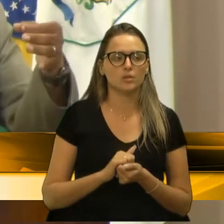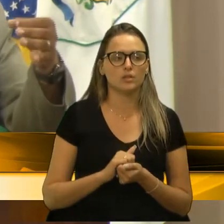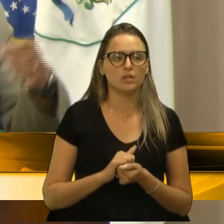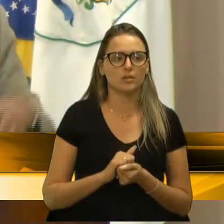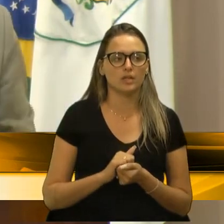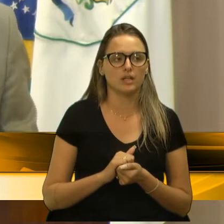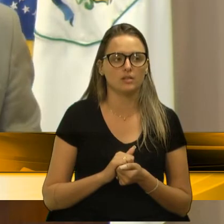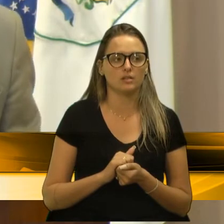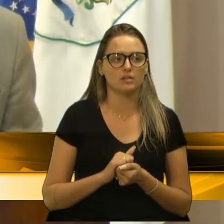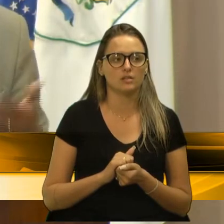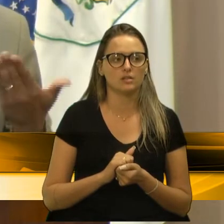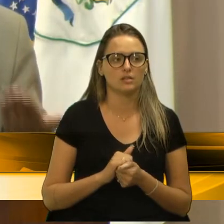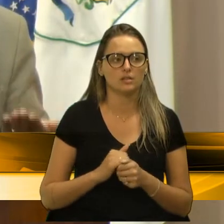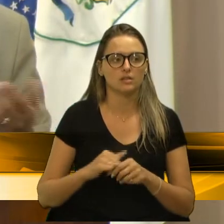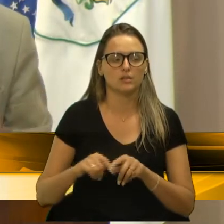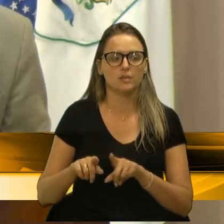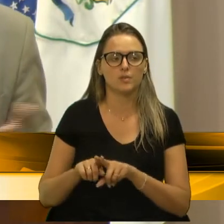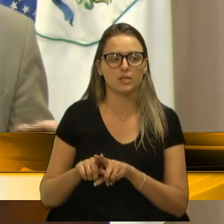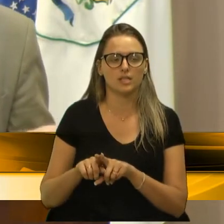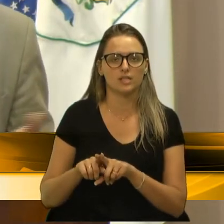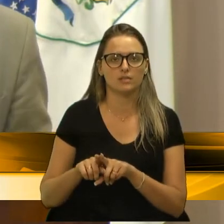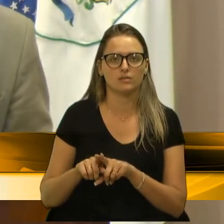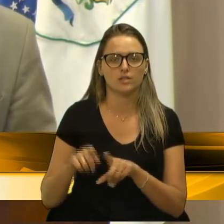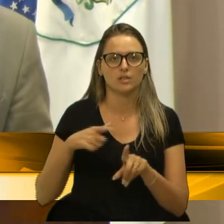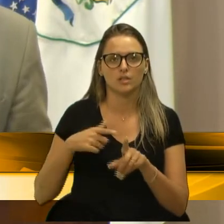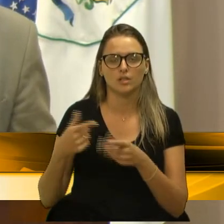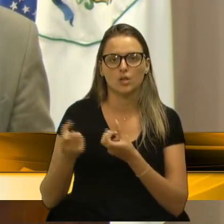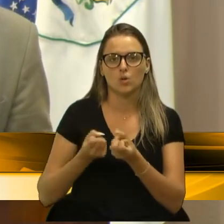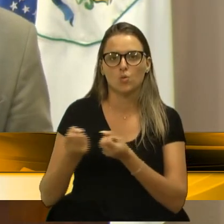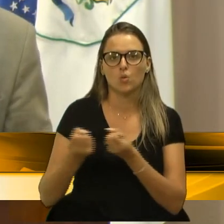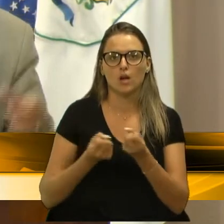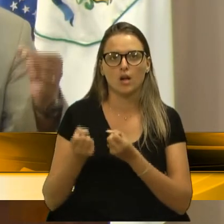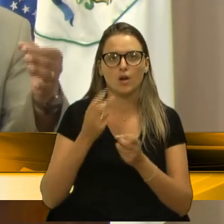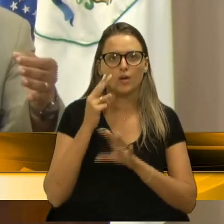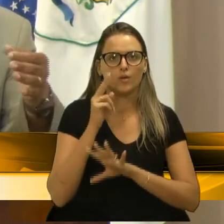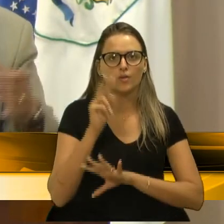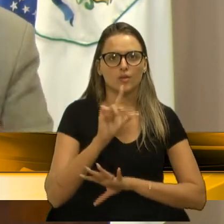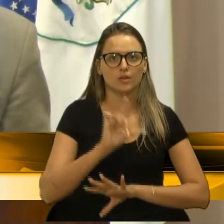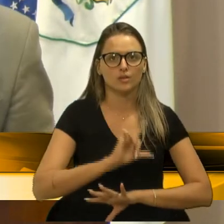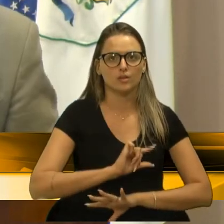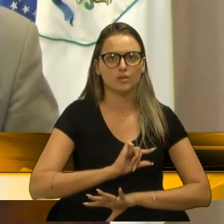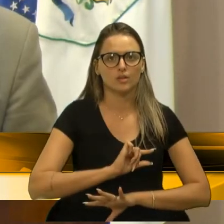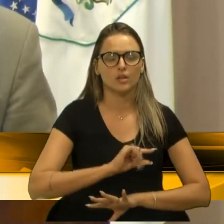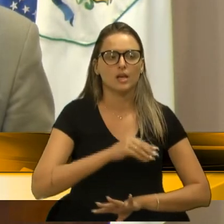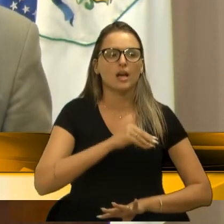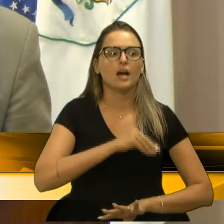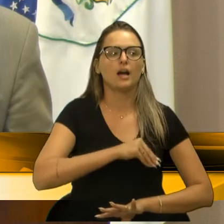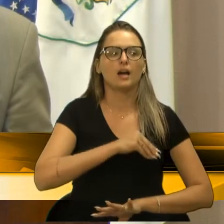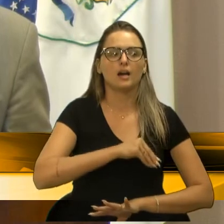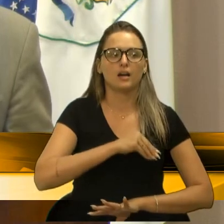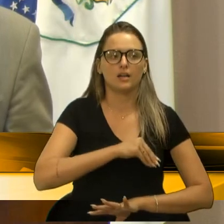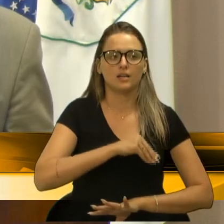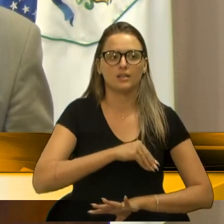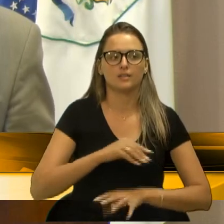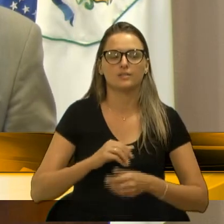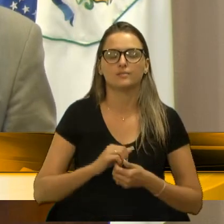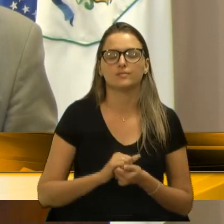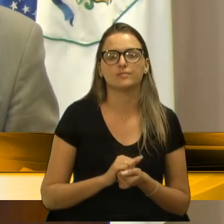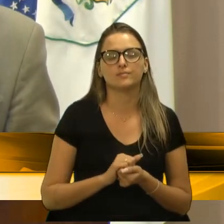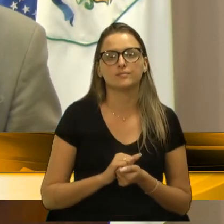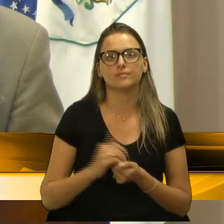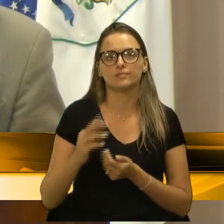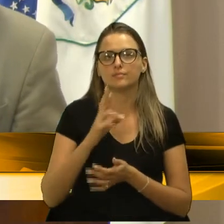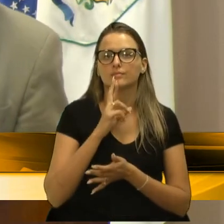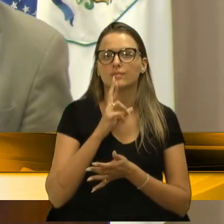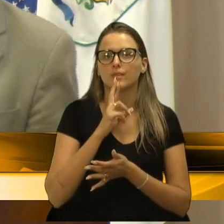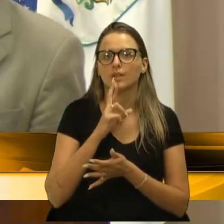largou um carro, não é para salário mínimo, largou uma latinha de refrigerante